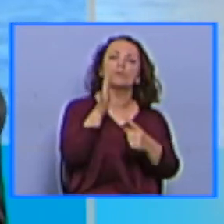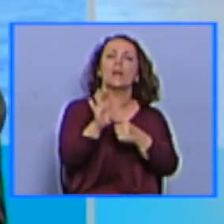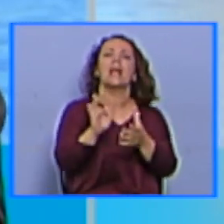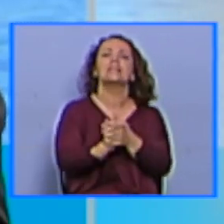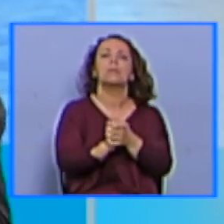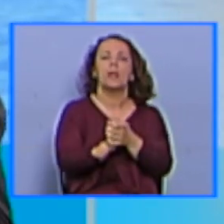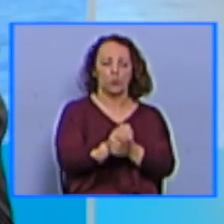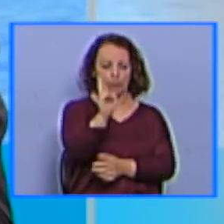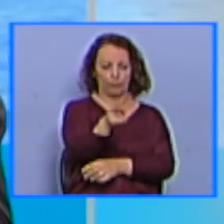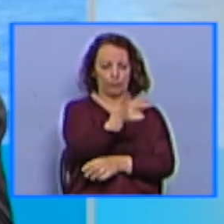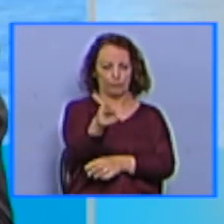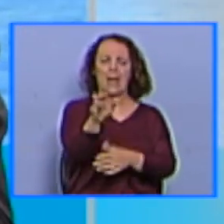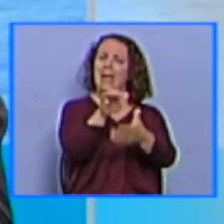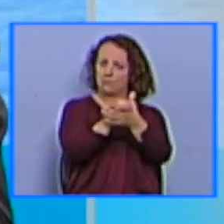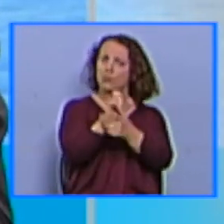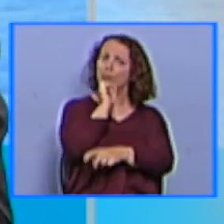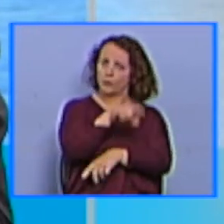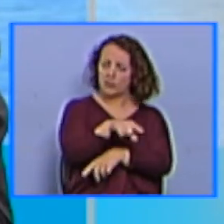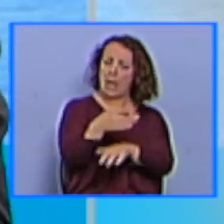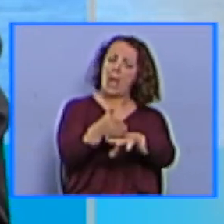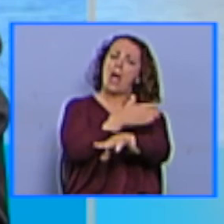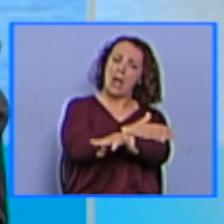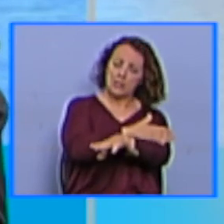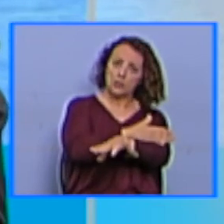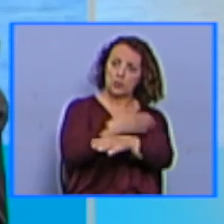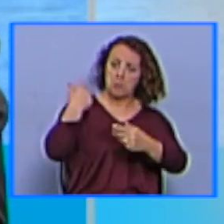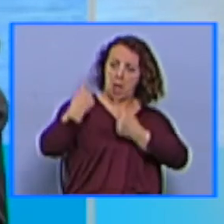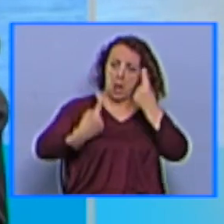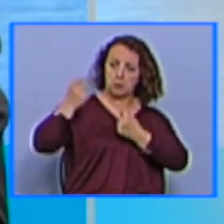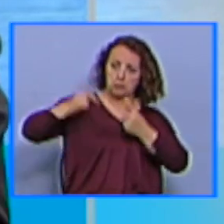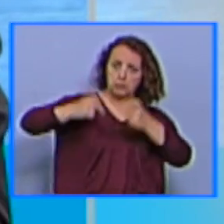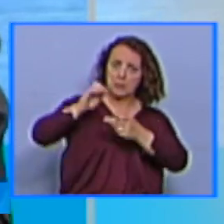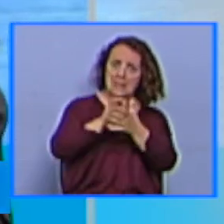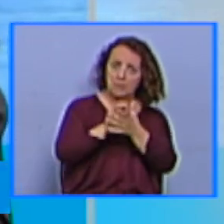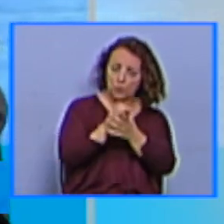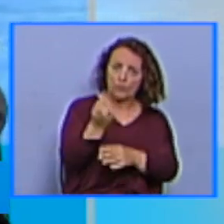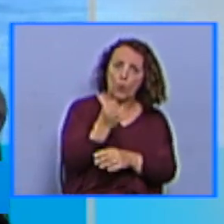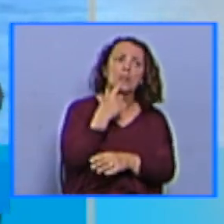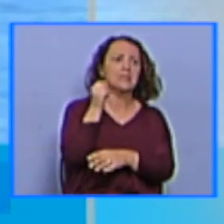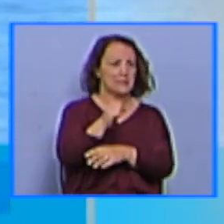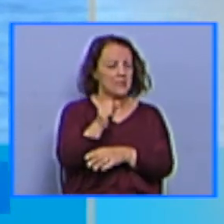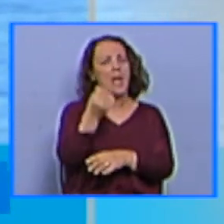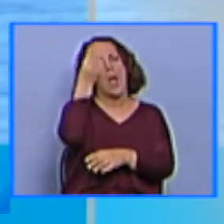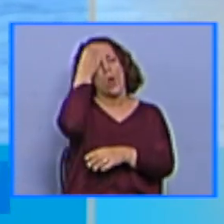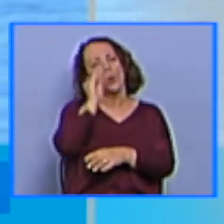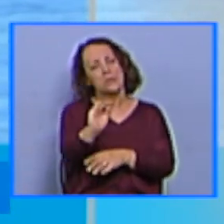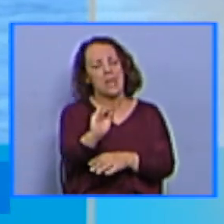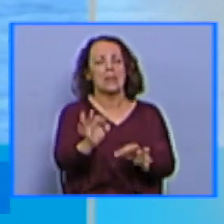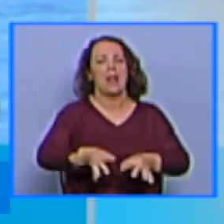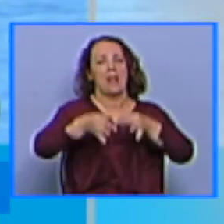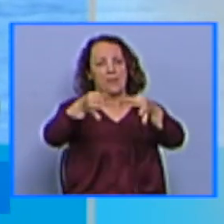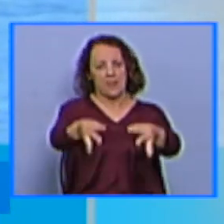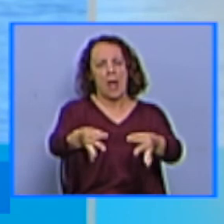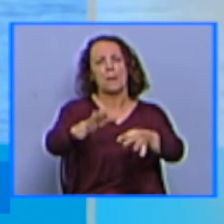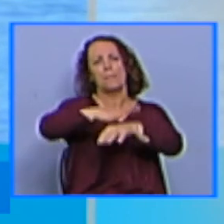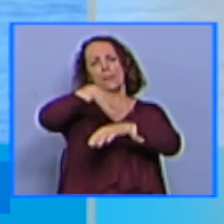ser celebrado, já podia ser, na fase anterior. E aconteceram até alguns matrimónios, não é? Que temos conhecimento. Aconselha-se que sejam adiados para